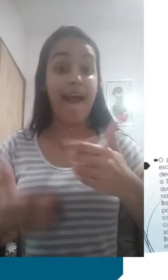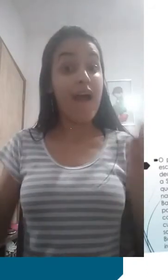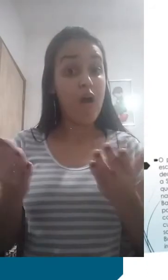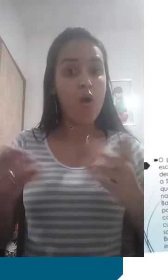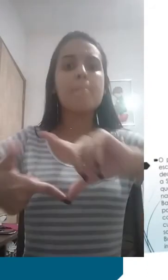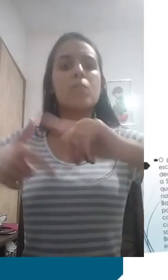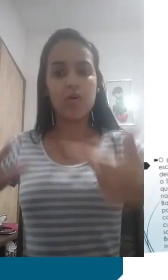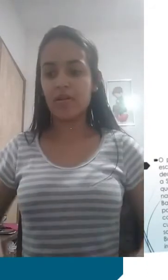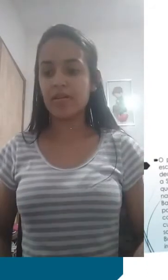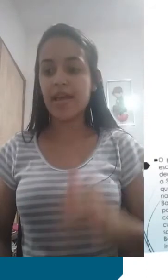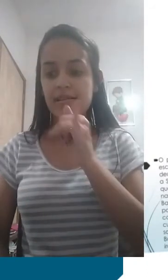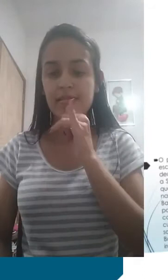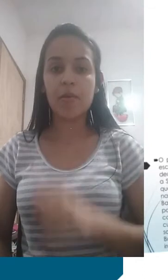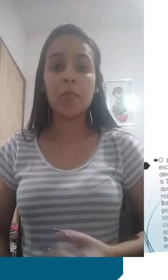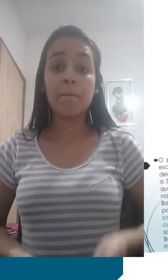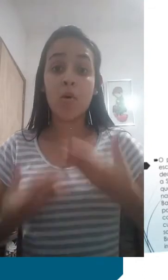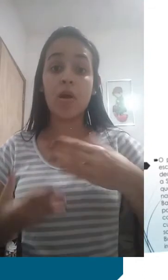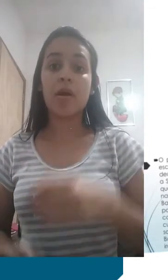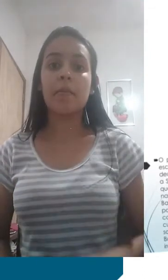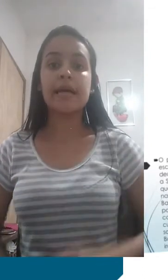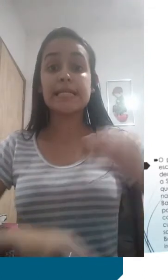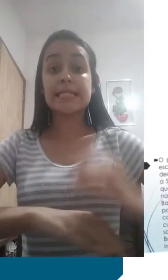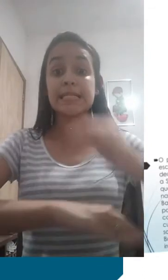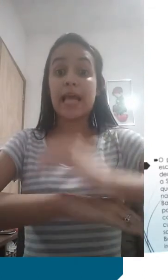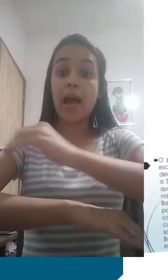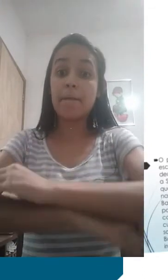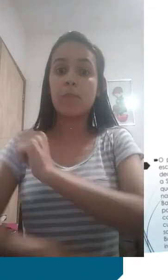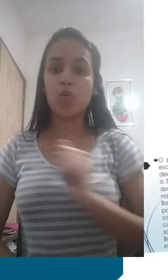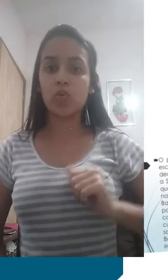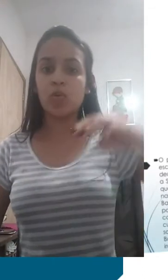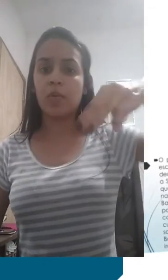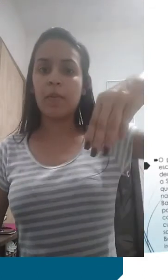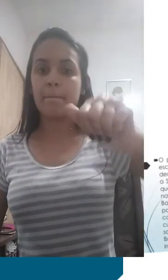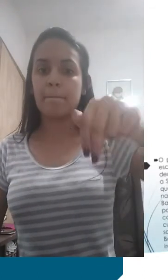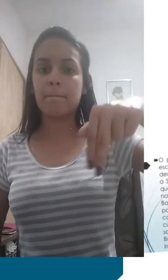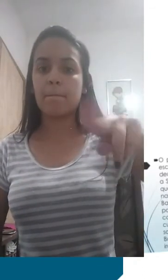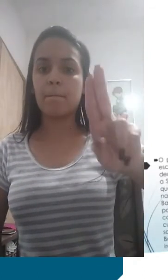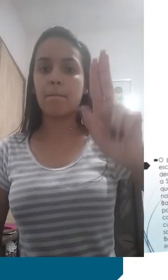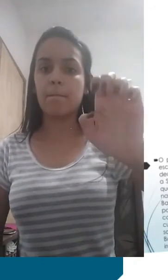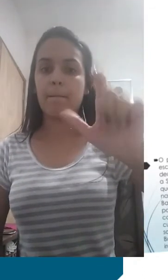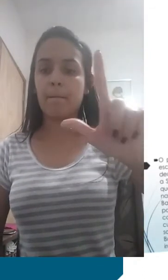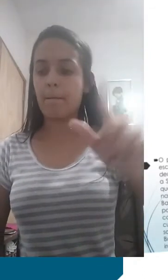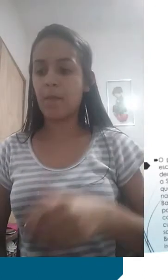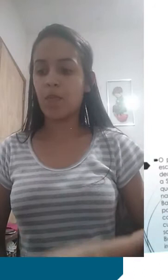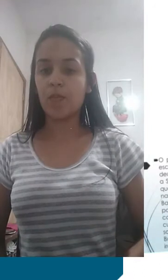22 foi o poema Os Sapos, do Manuel Bandeira, declamado por Ronald de